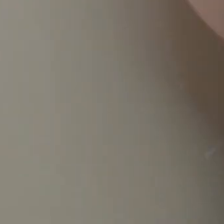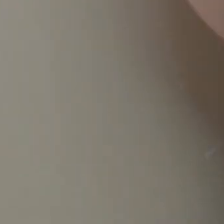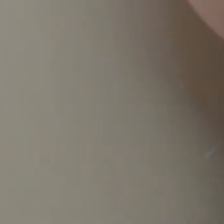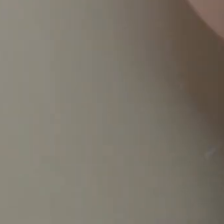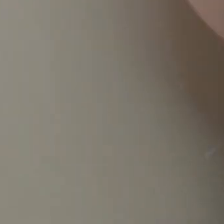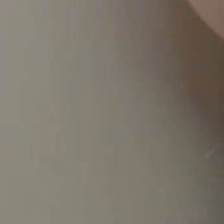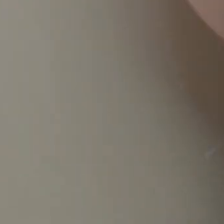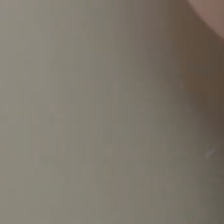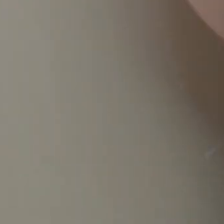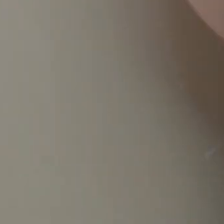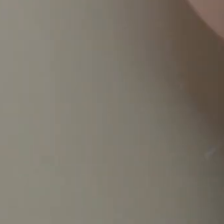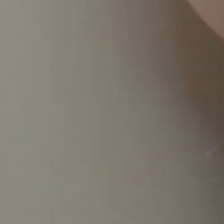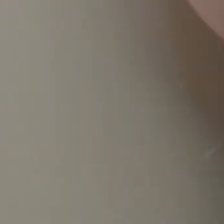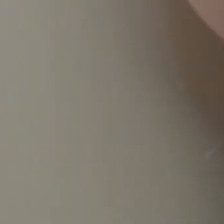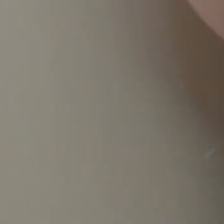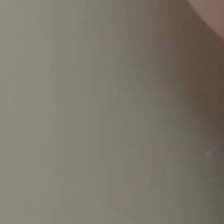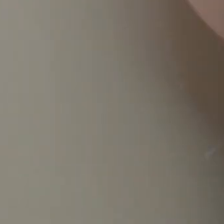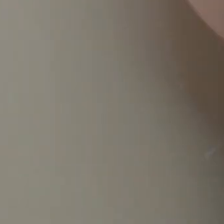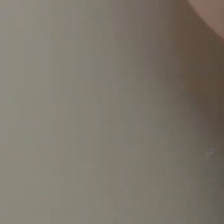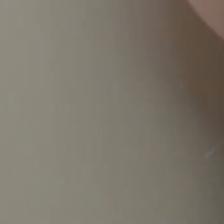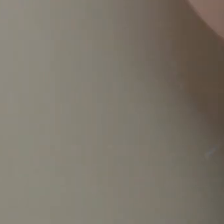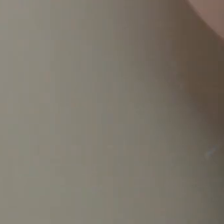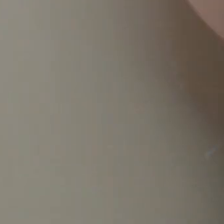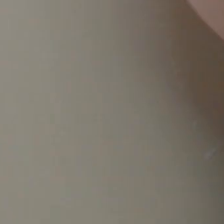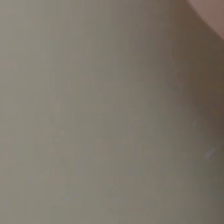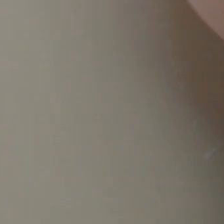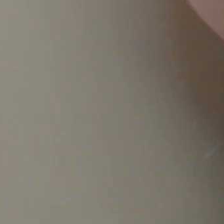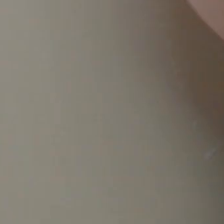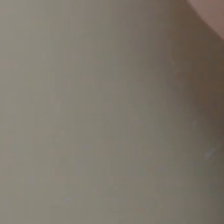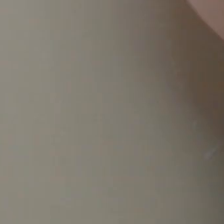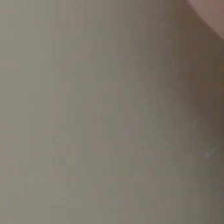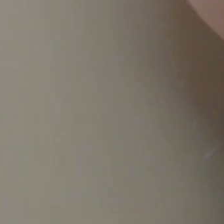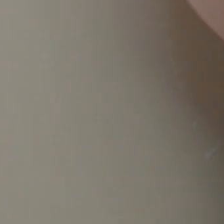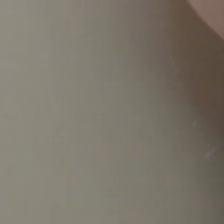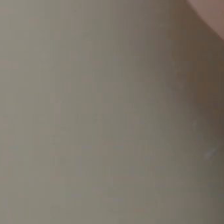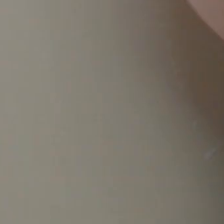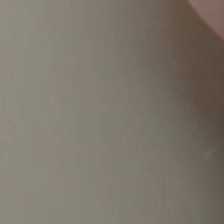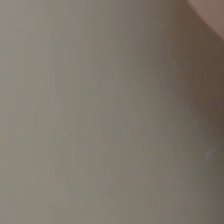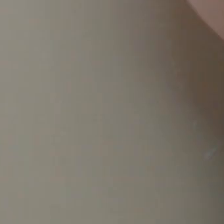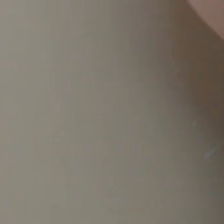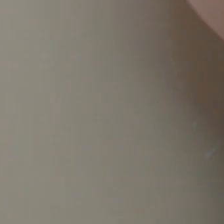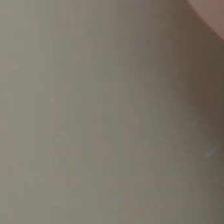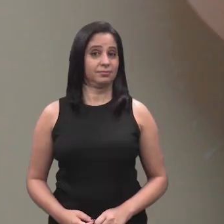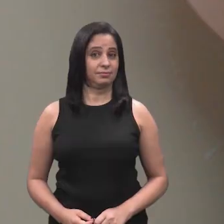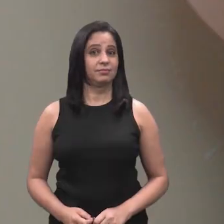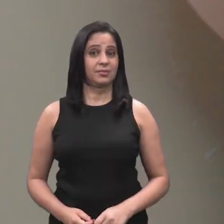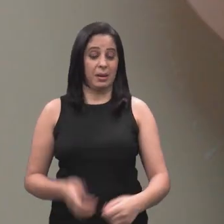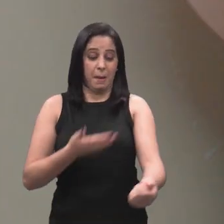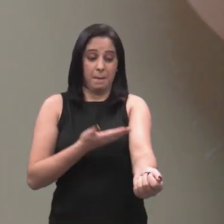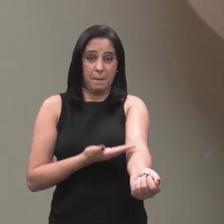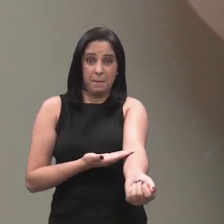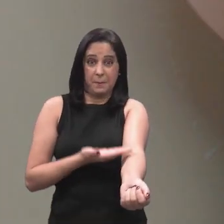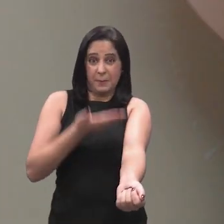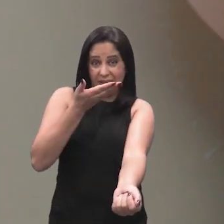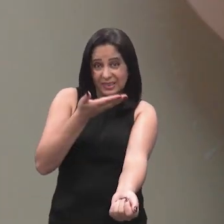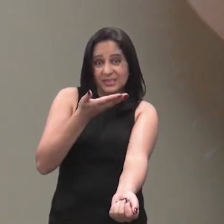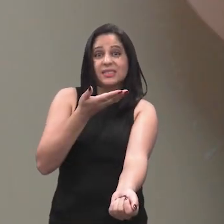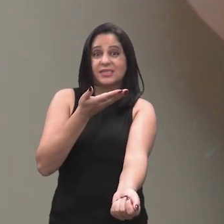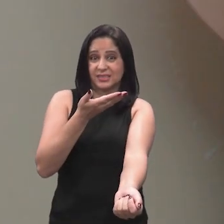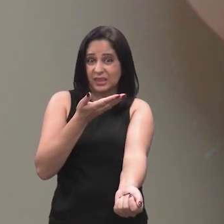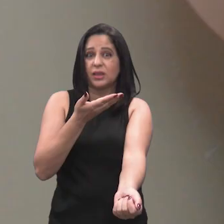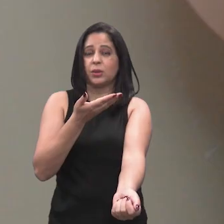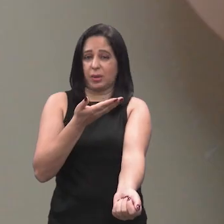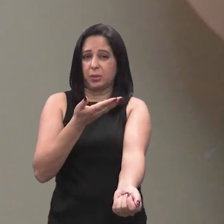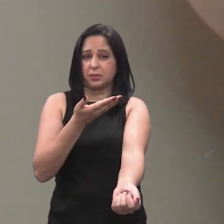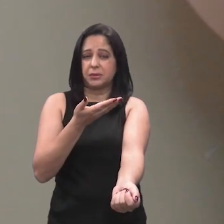Pressão alta ou hipertensão arterial, termos bastante populares, não é mesmo? Muito difícil não